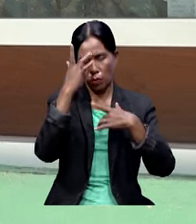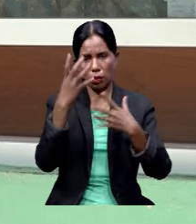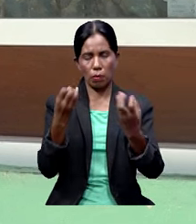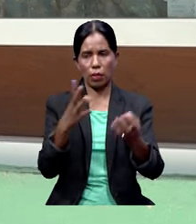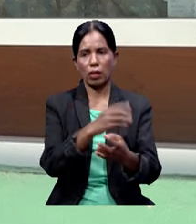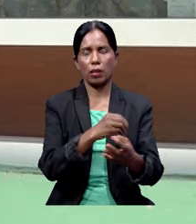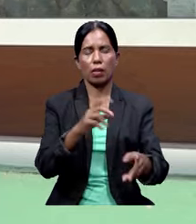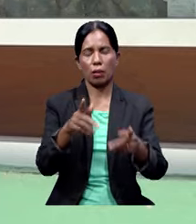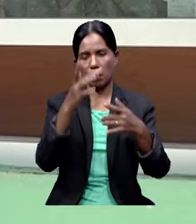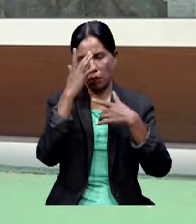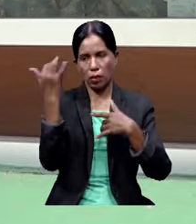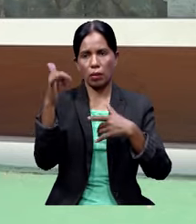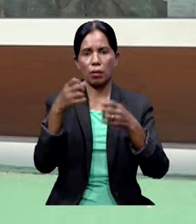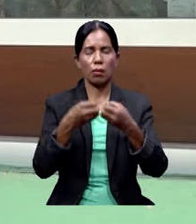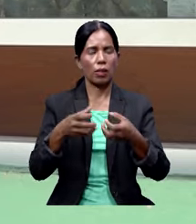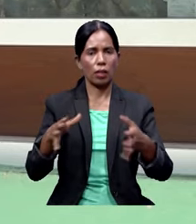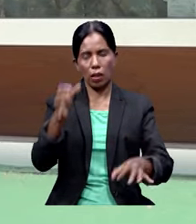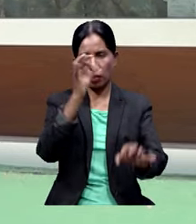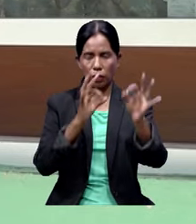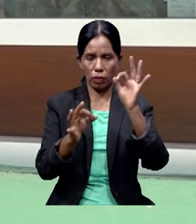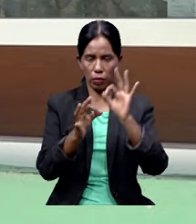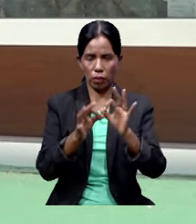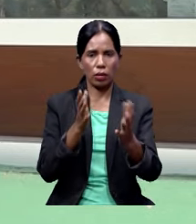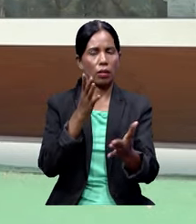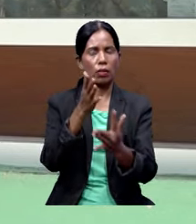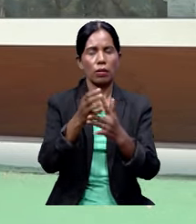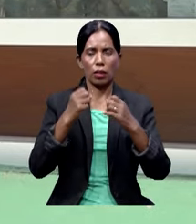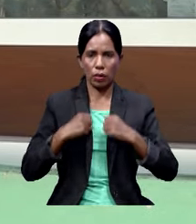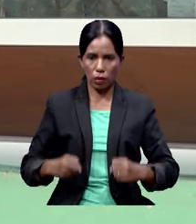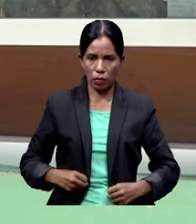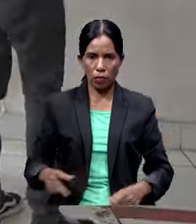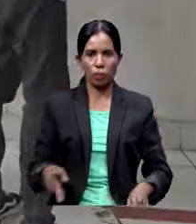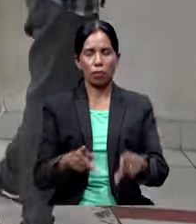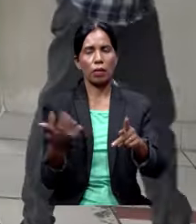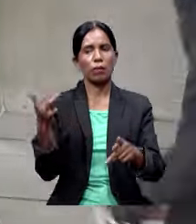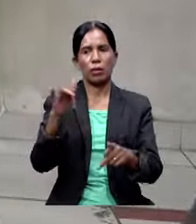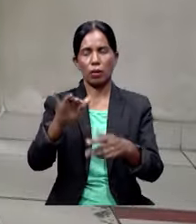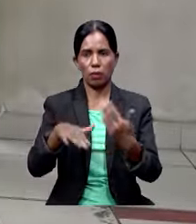o paciente sira, bela lá com confiança, o de acesso ba saúde público sira.